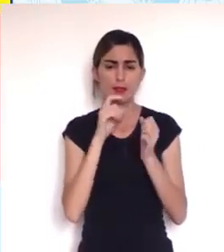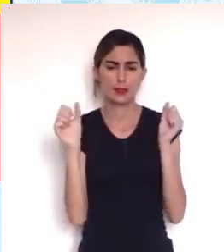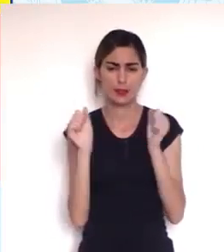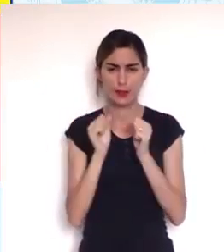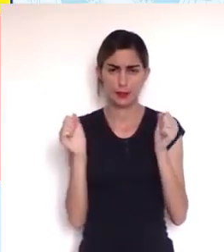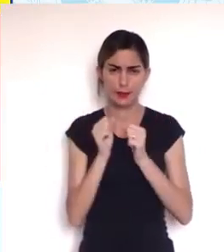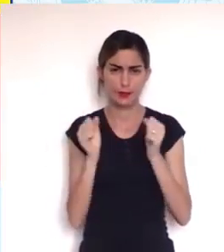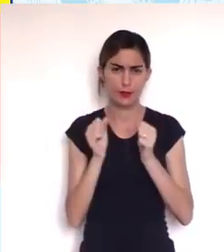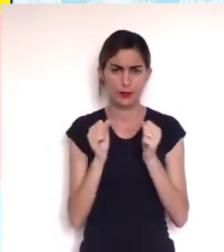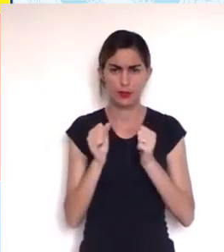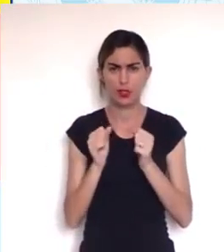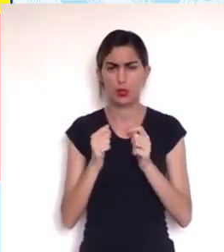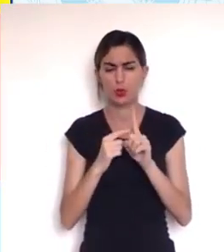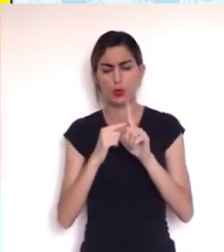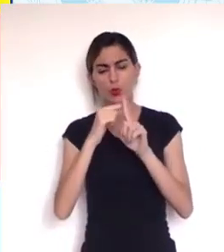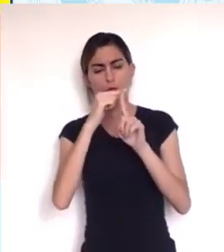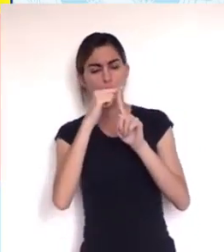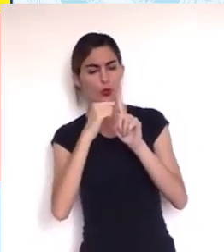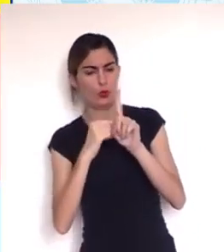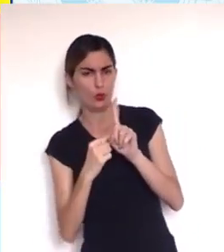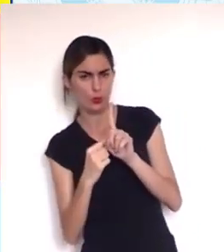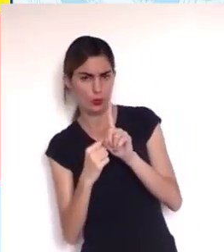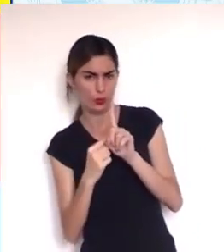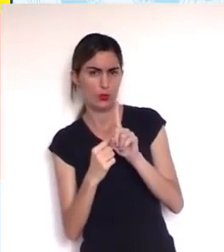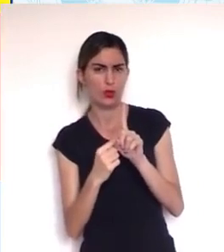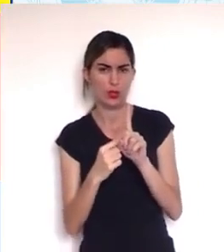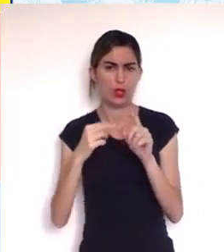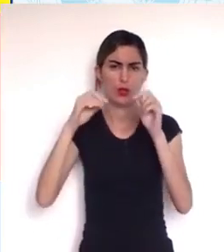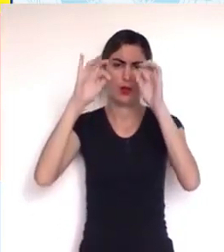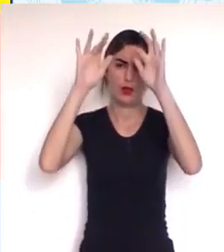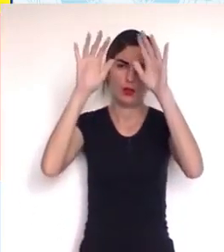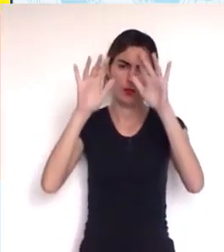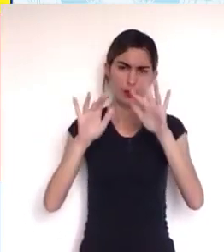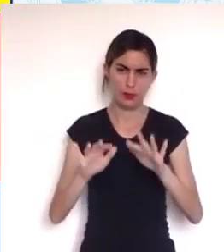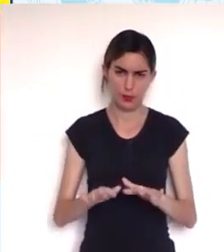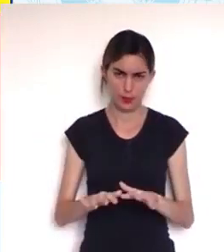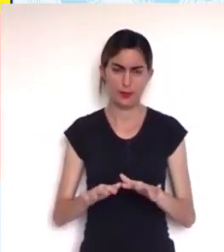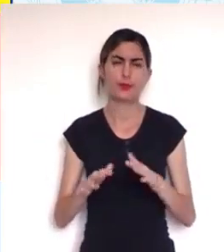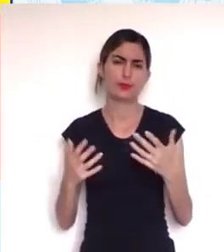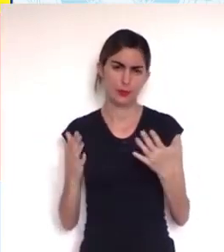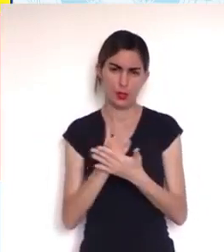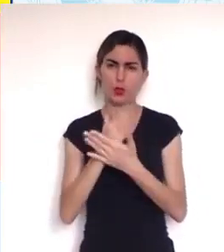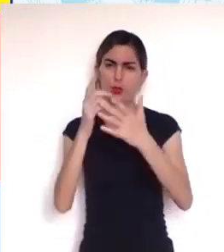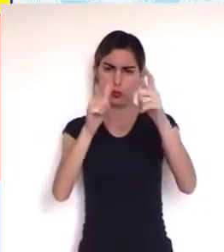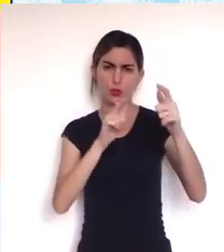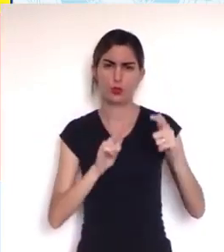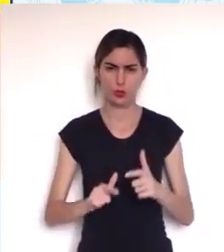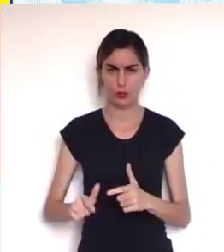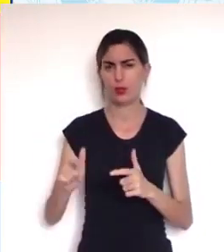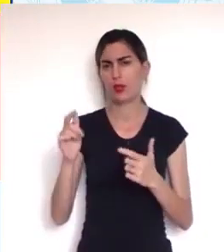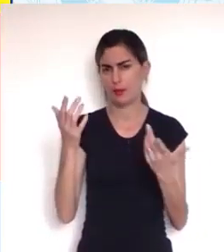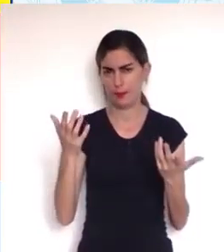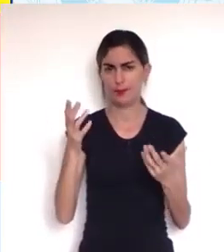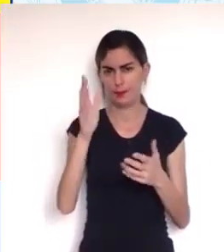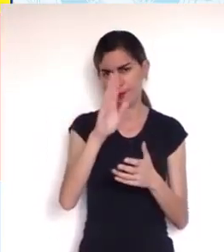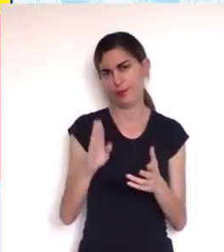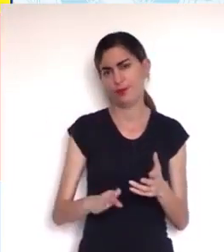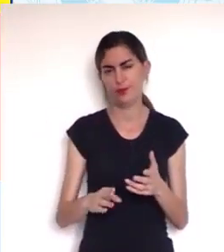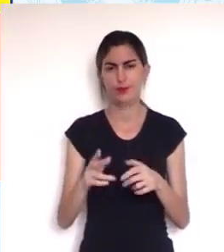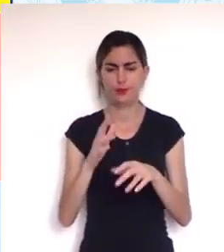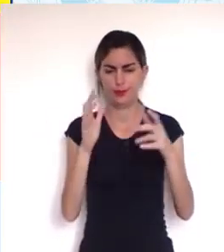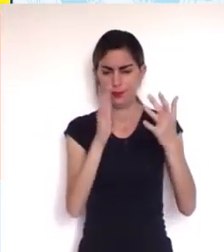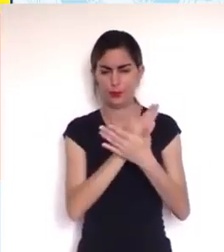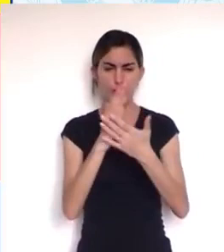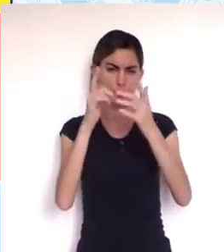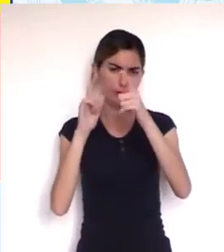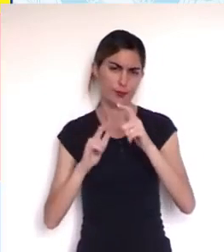Quando a temperatura elas são baixas e com presença de neve, lógico que em algumas localidades, porque aqui em Pernambuco você